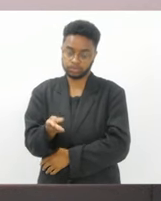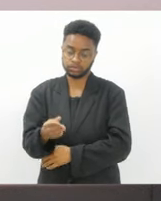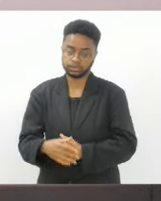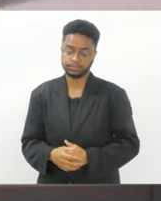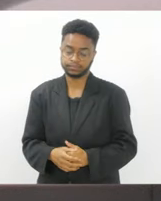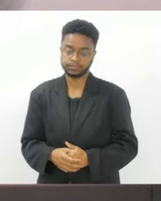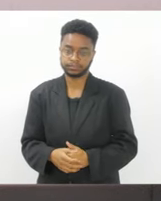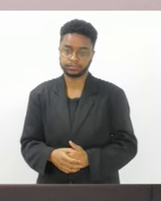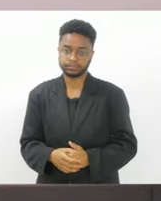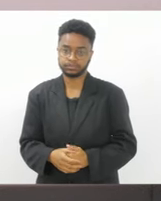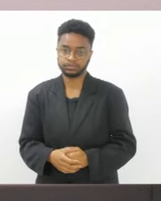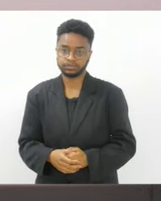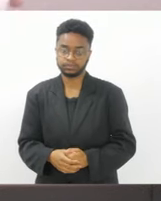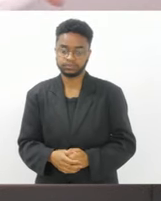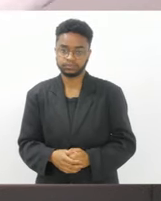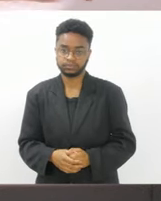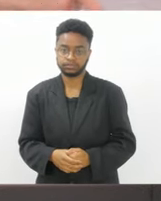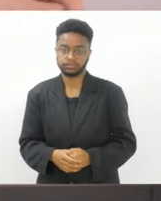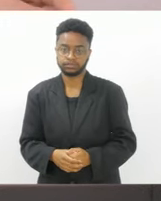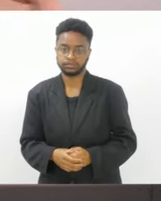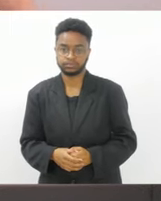Bom,